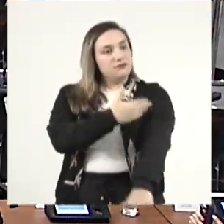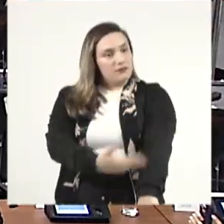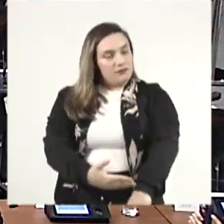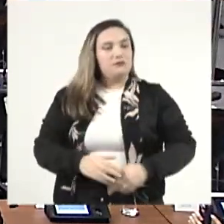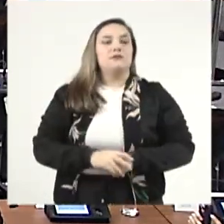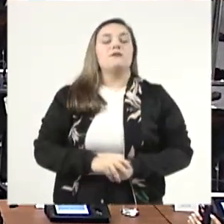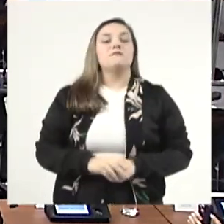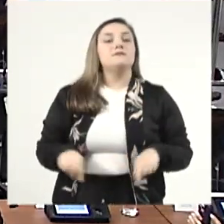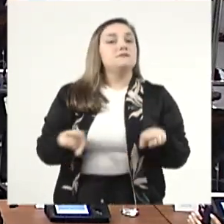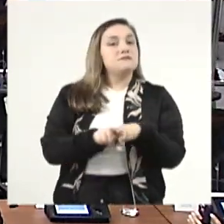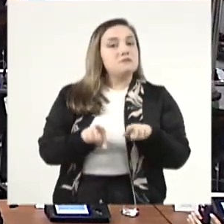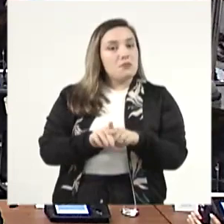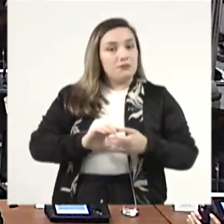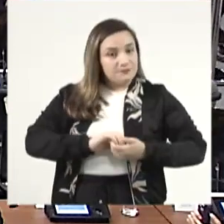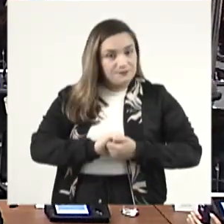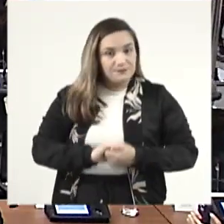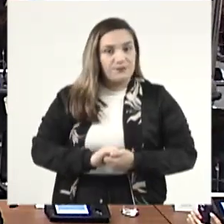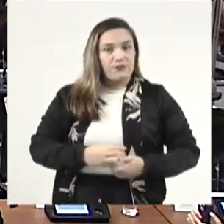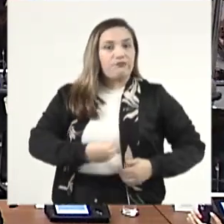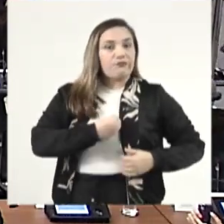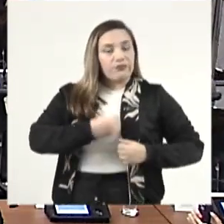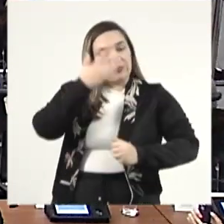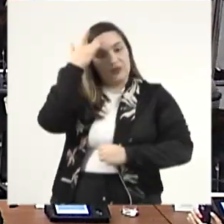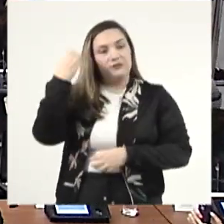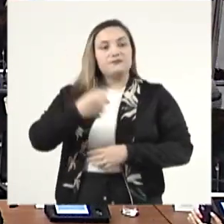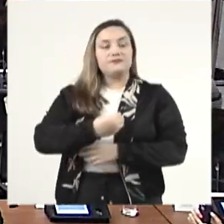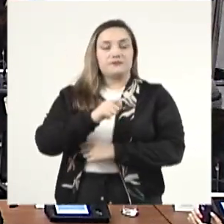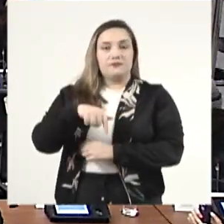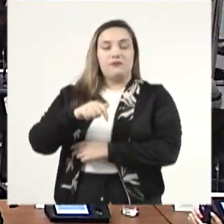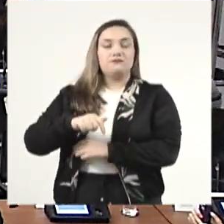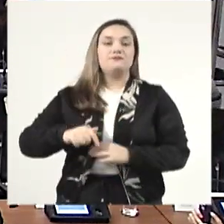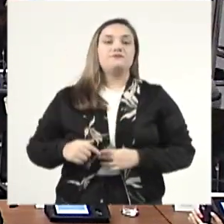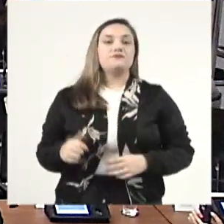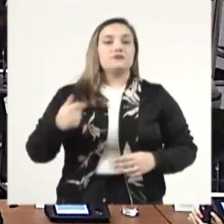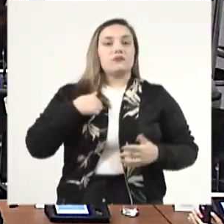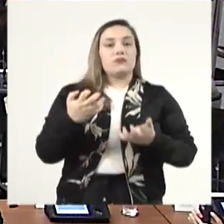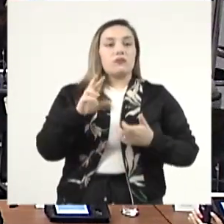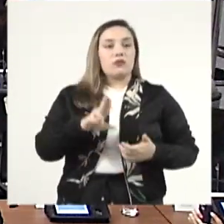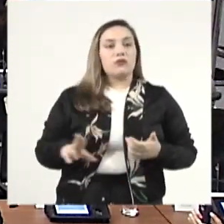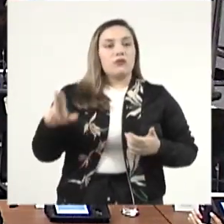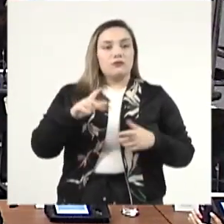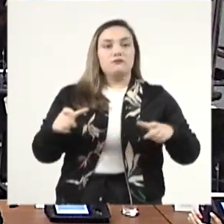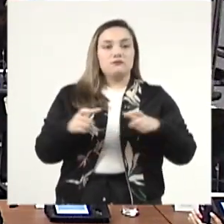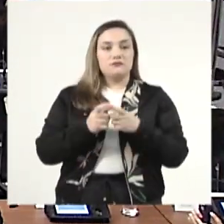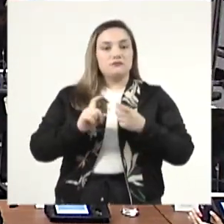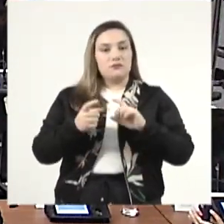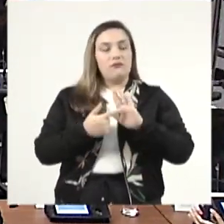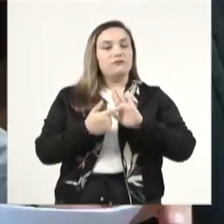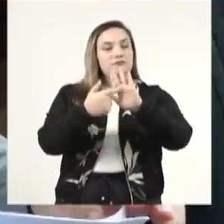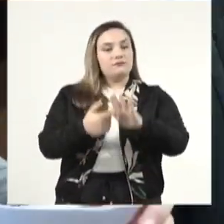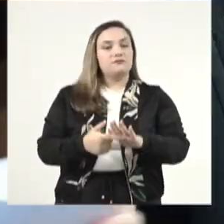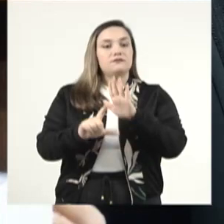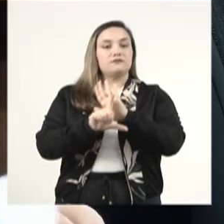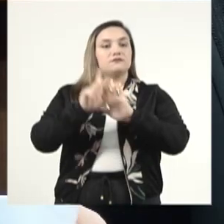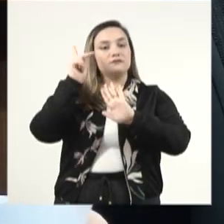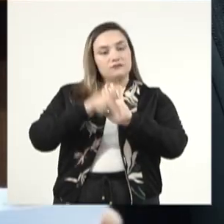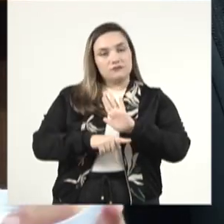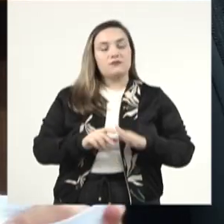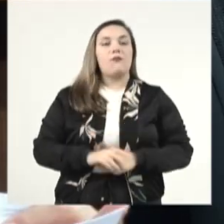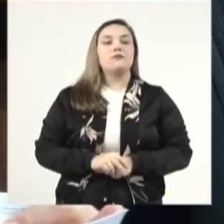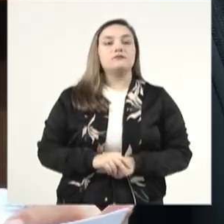plenária, também cumprimento a imprensa presente. Senhor presidente, faço uso do pequeno expediente para apresentação de um projeto de